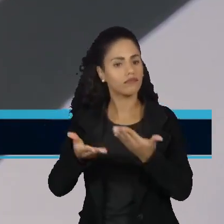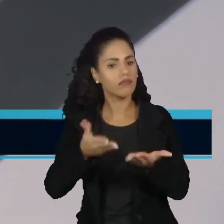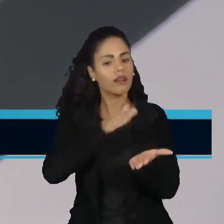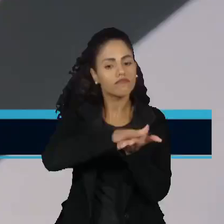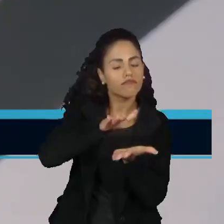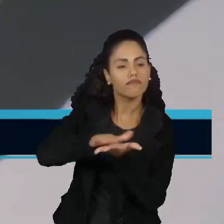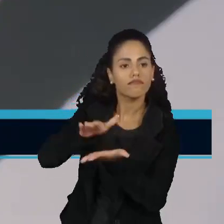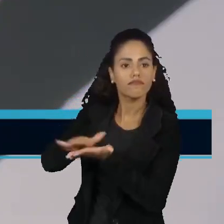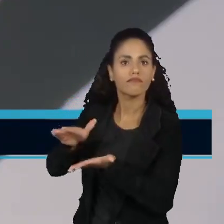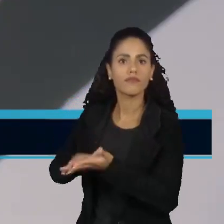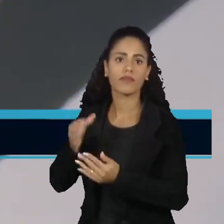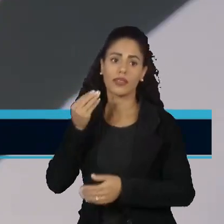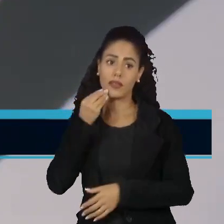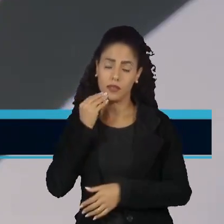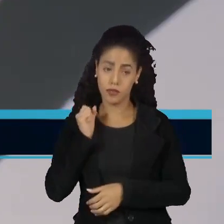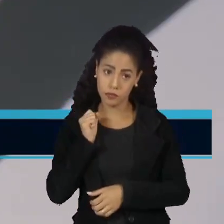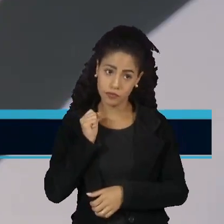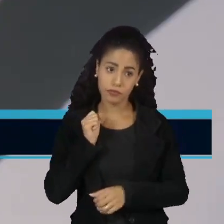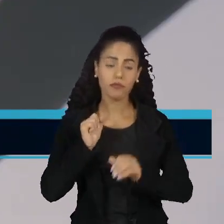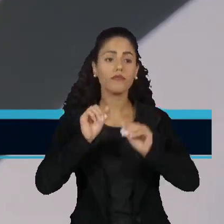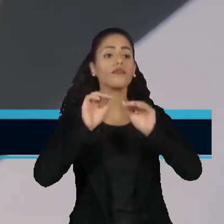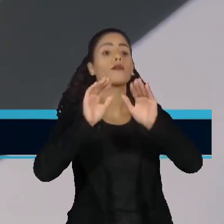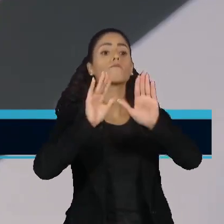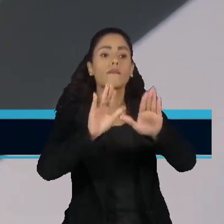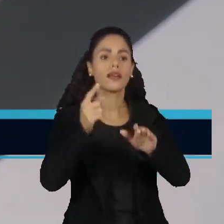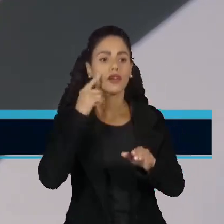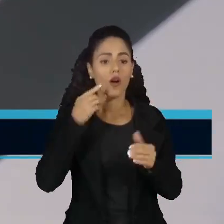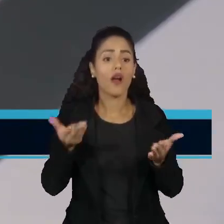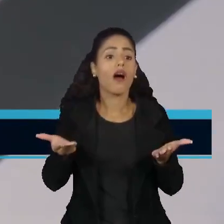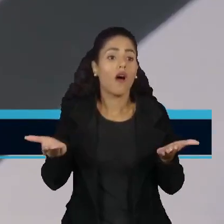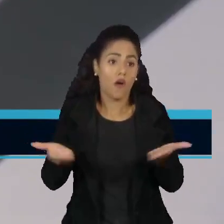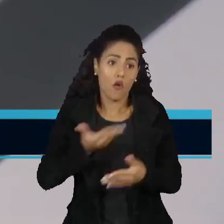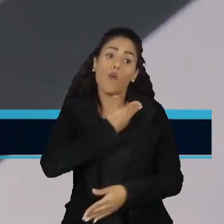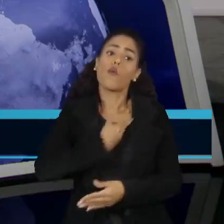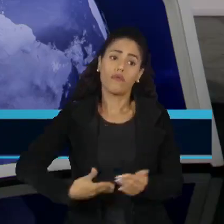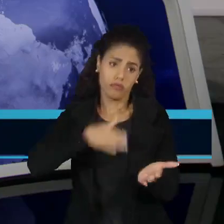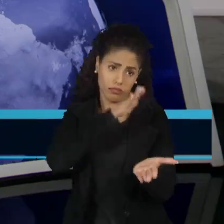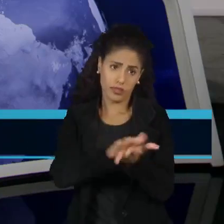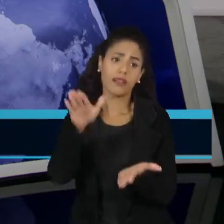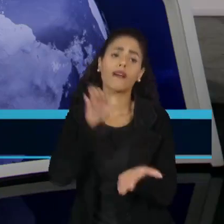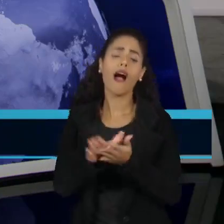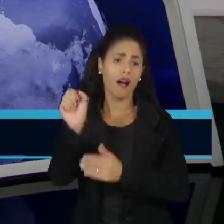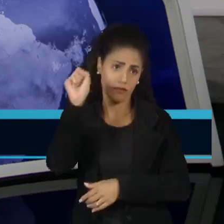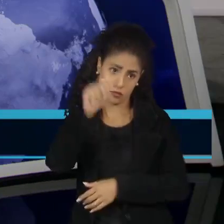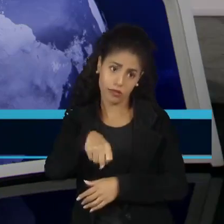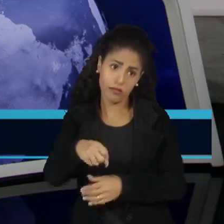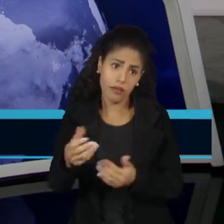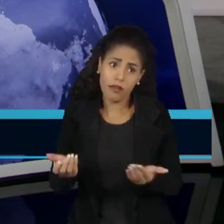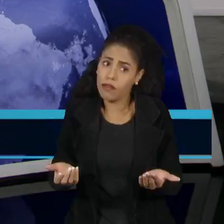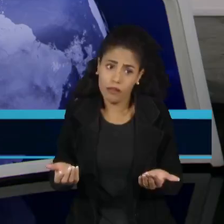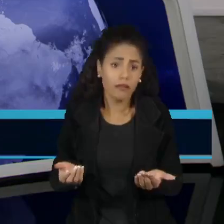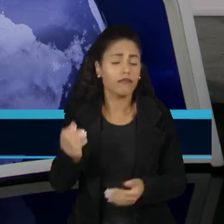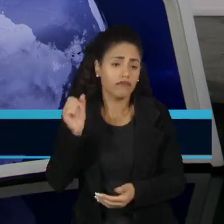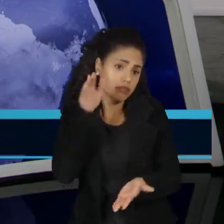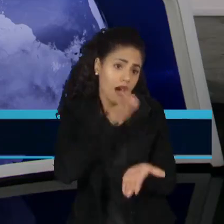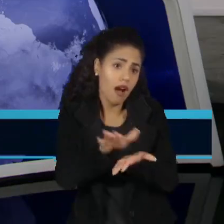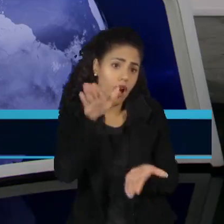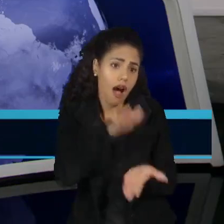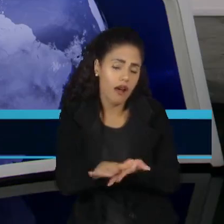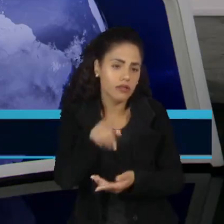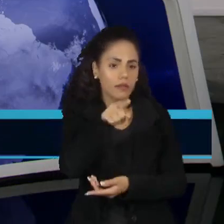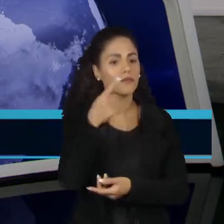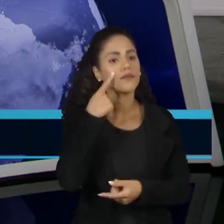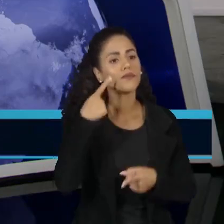e significa aumento do déficit, né? Agora, esse é um governo que também criou gastos, né? Criou gastos logo